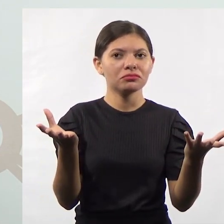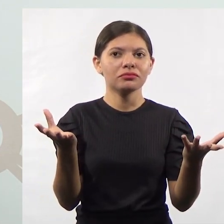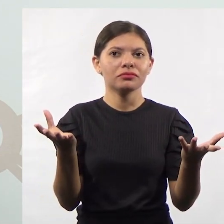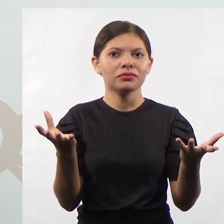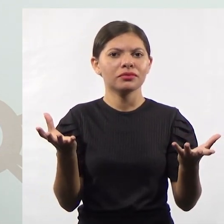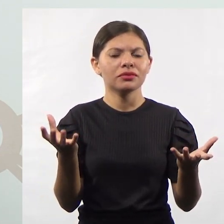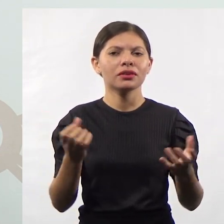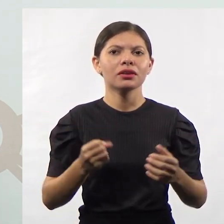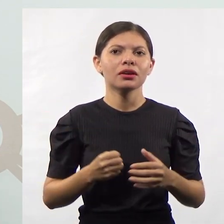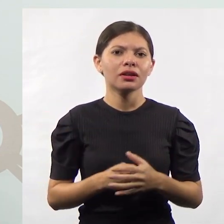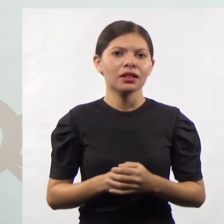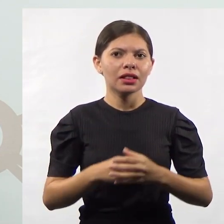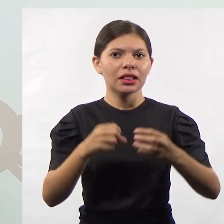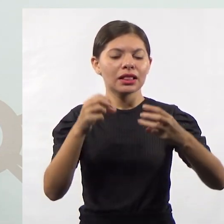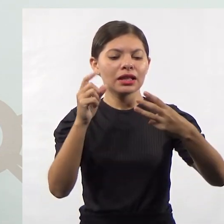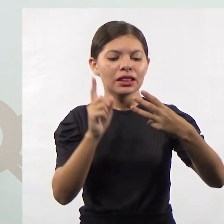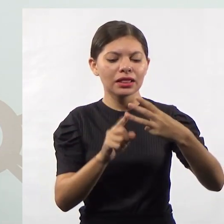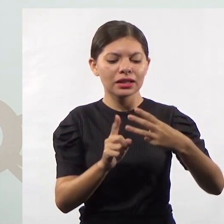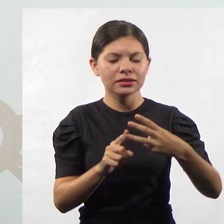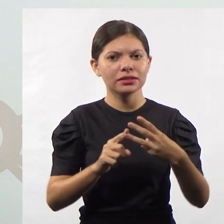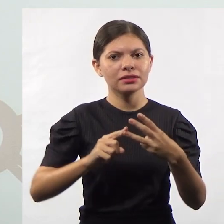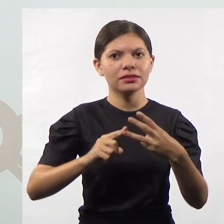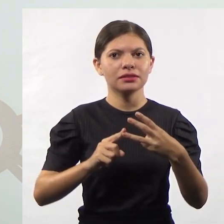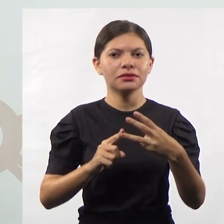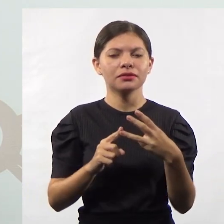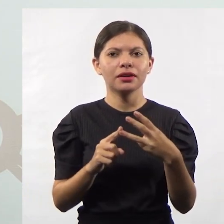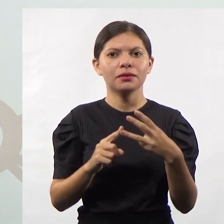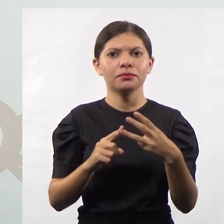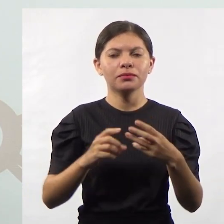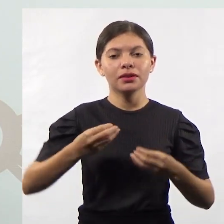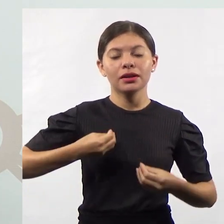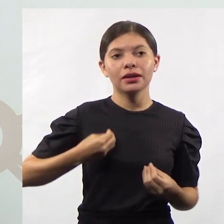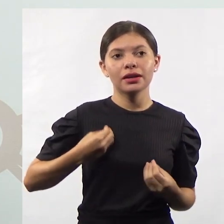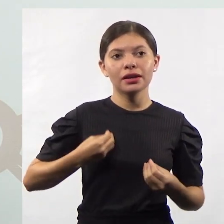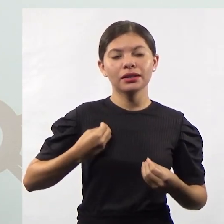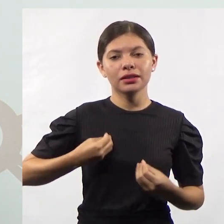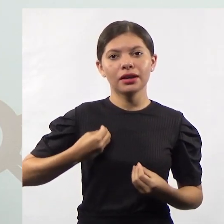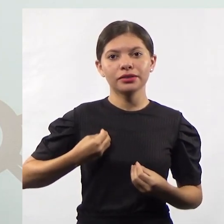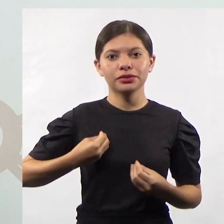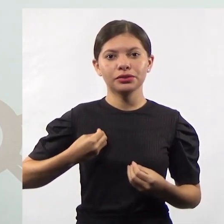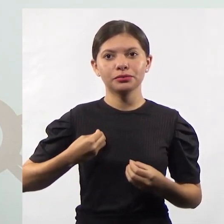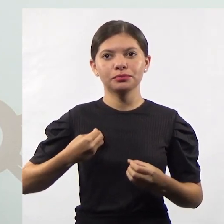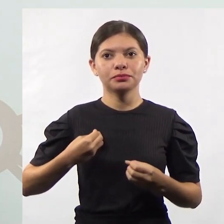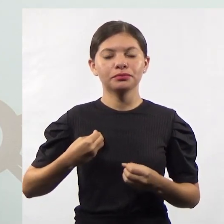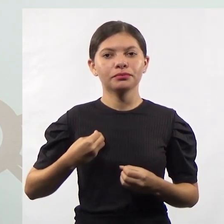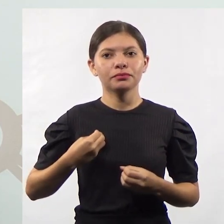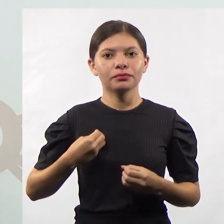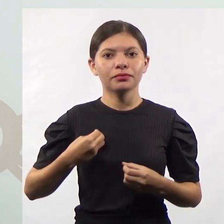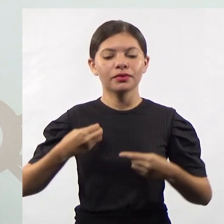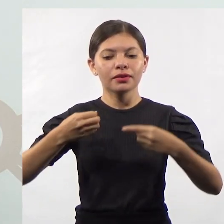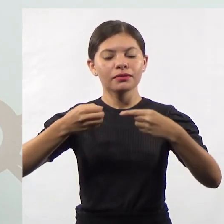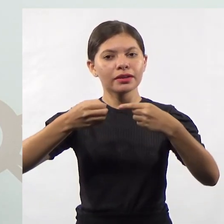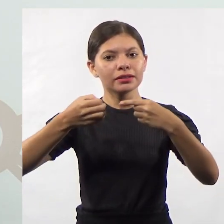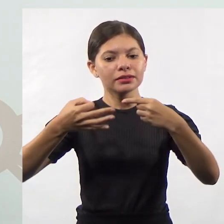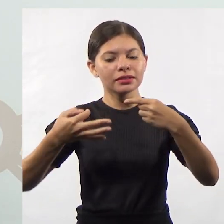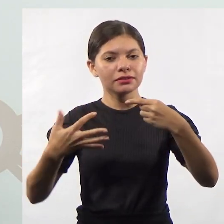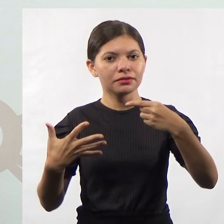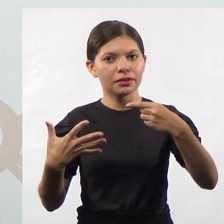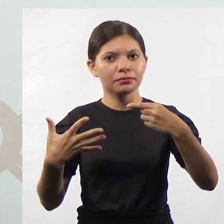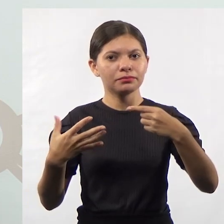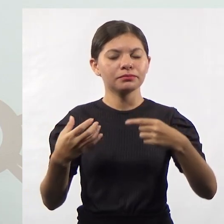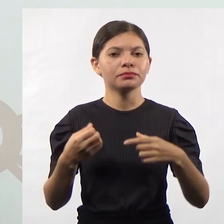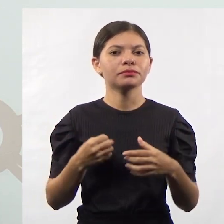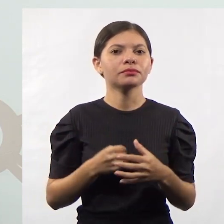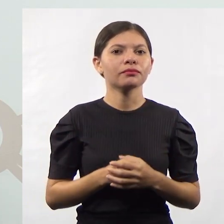quando você faz uma descrição daquela realidade. Então, para além do conhecer, né, que você vai